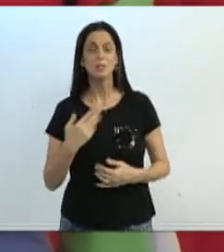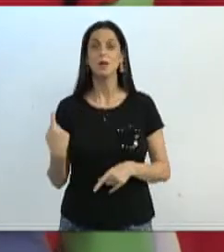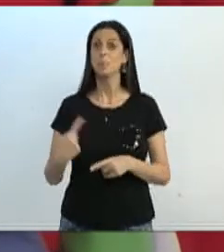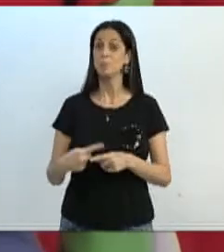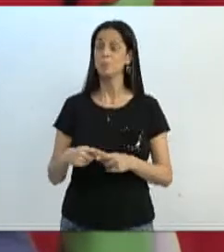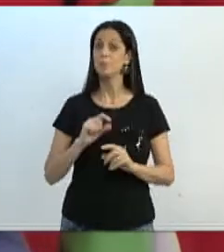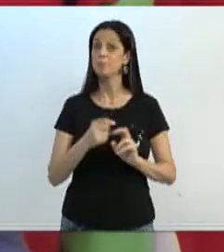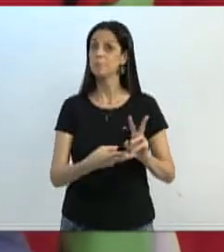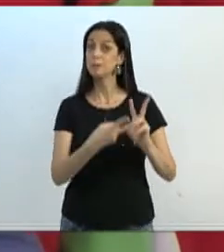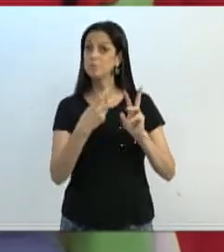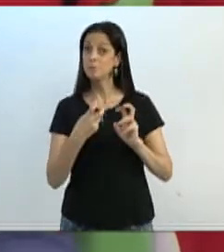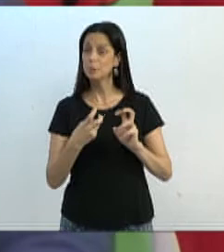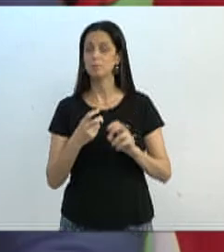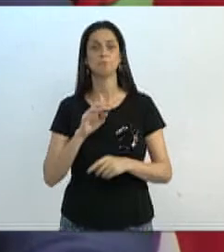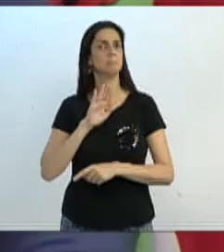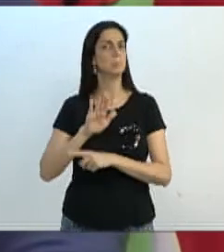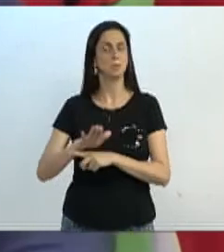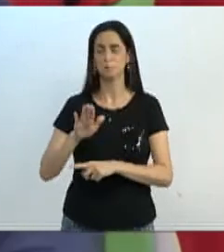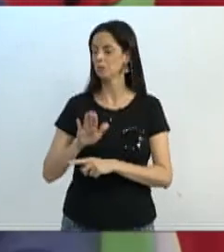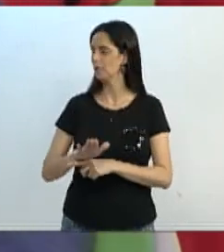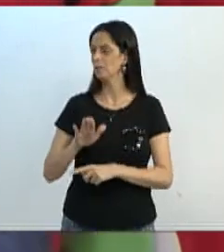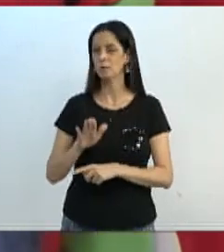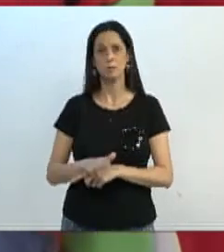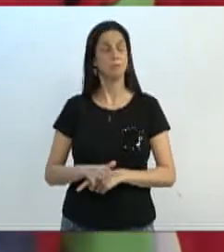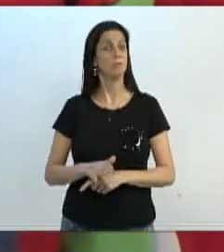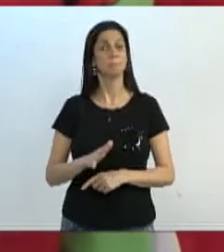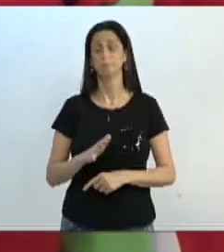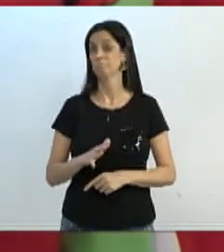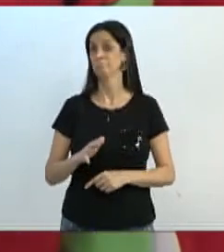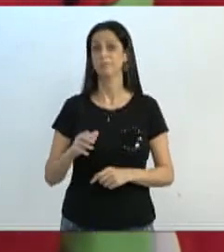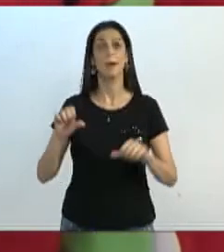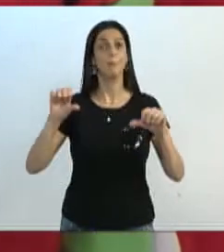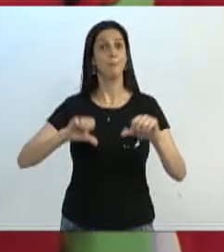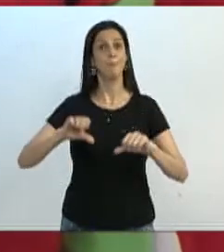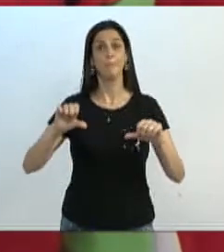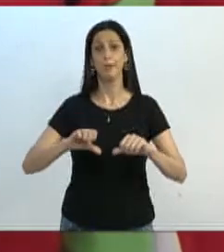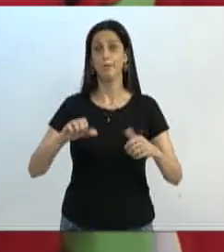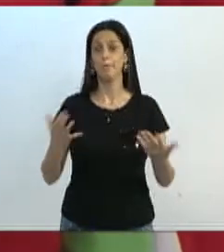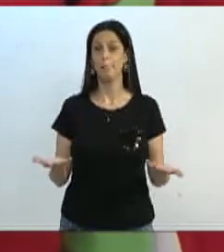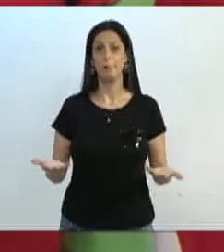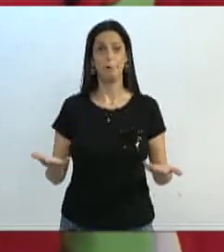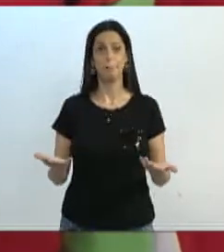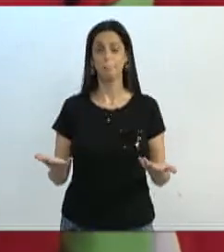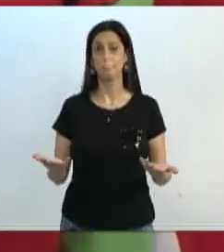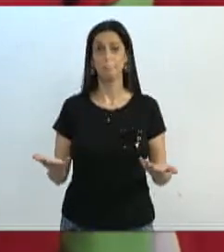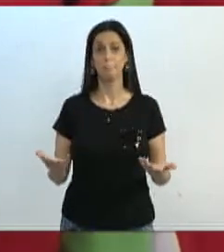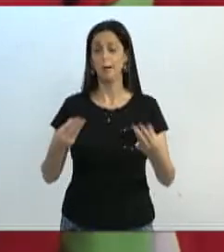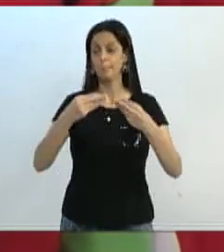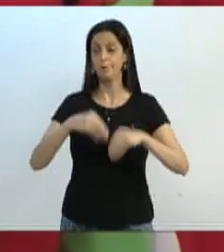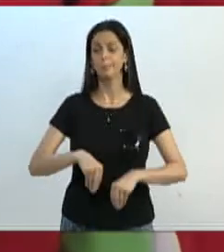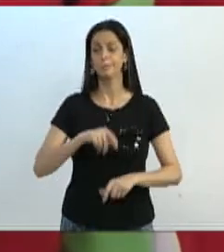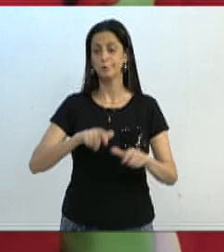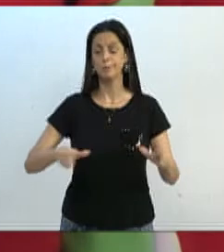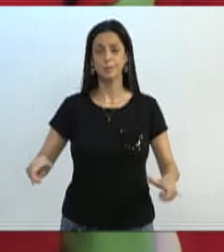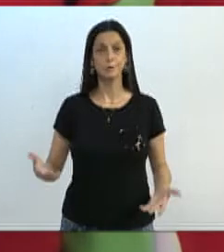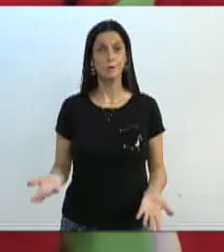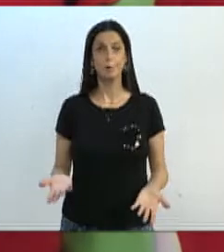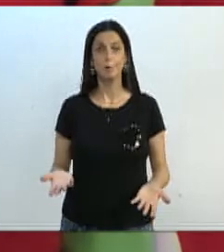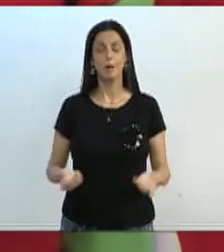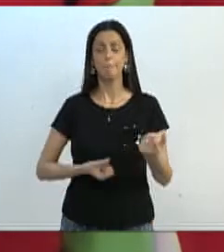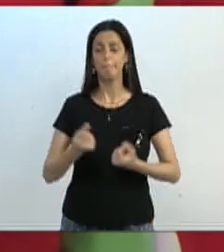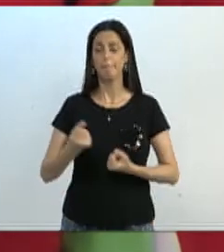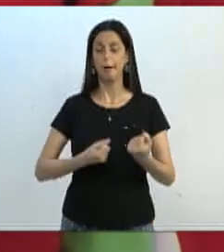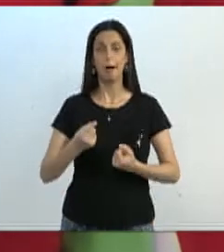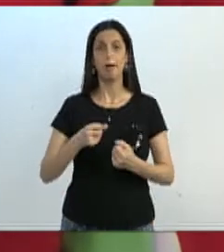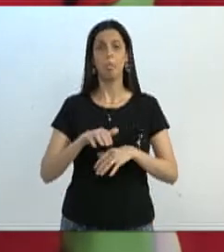está, em vez de agilizar o sistema viário, está trazendo prejuízos à nossa gente. E não diferente disso, eu vou